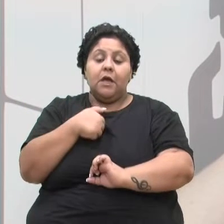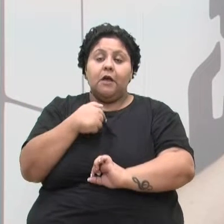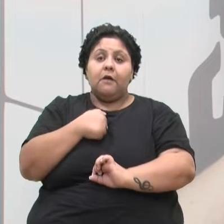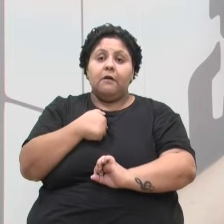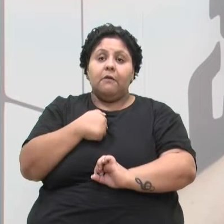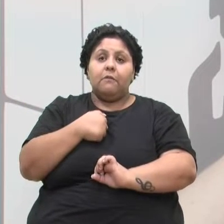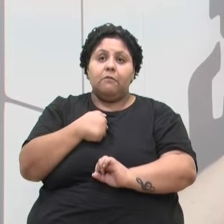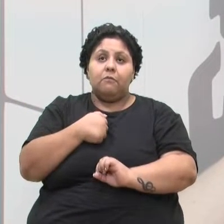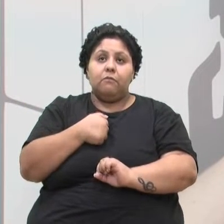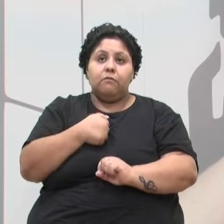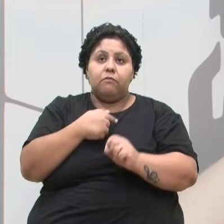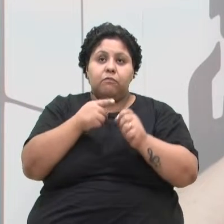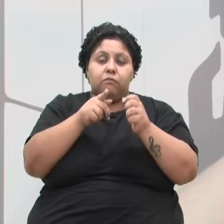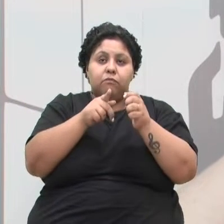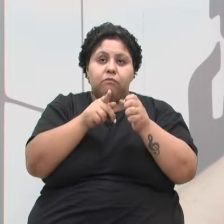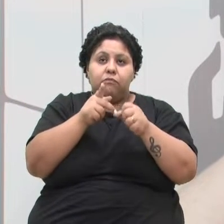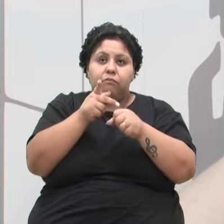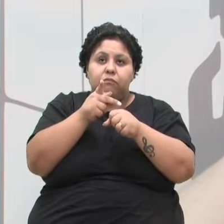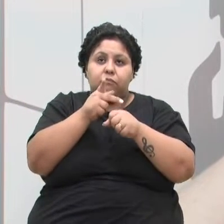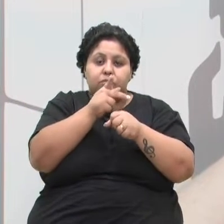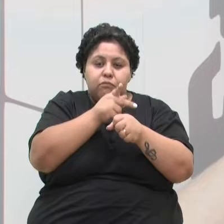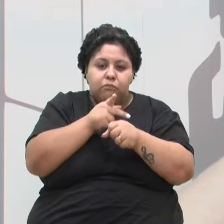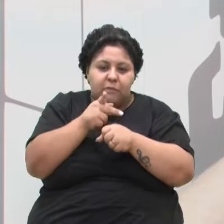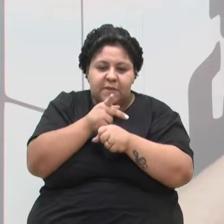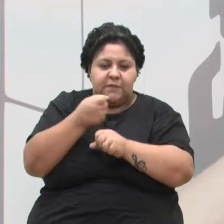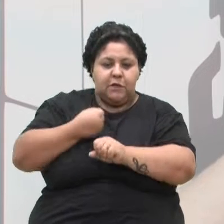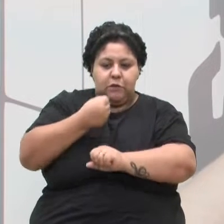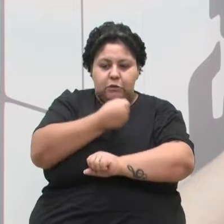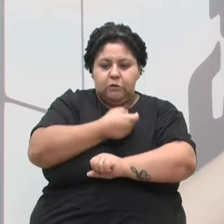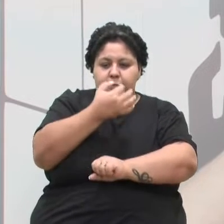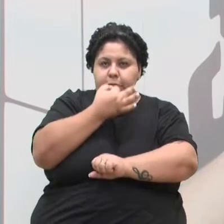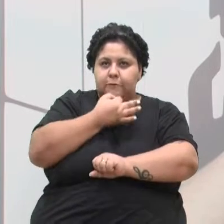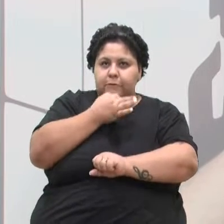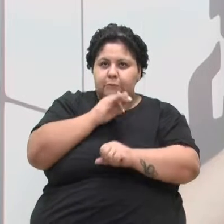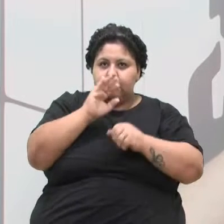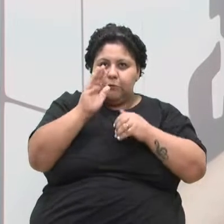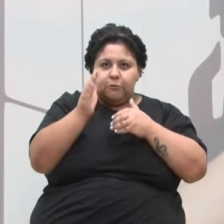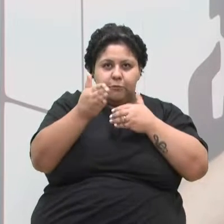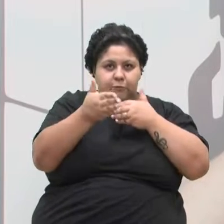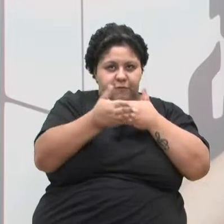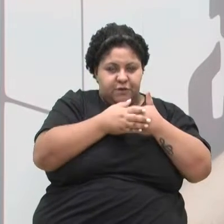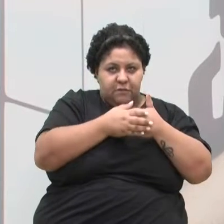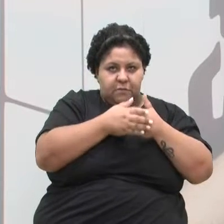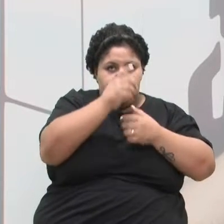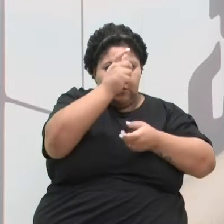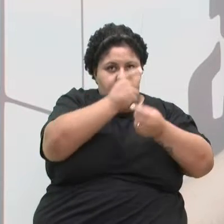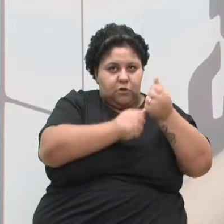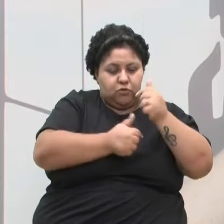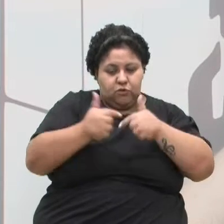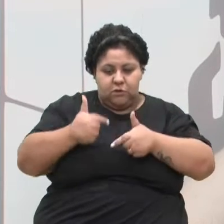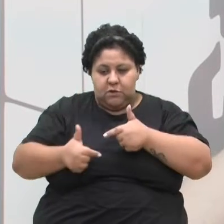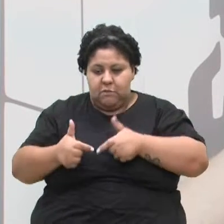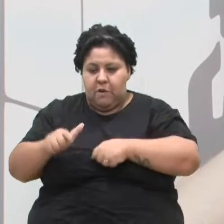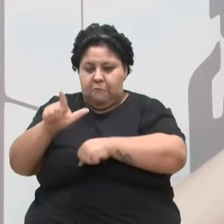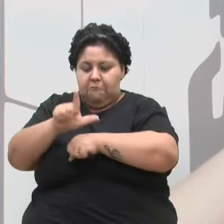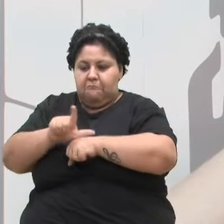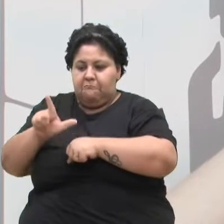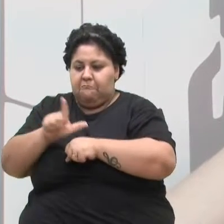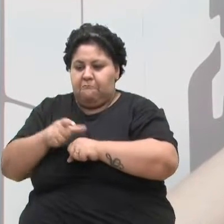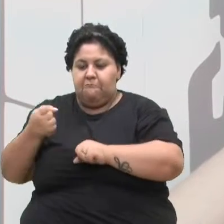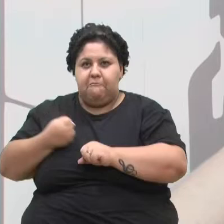eu pesquisei os números de Caxias do Sul, do fechamento, né, da indústria, comércio e serviços, e esses números estão